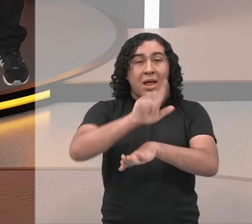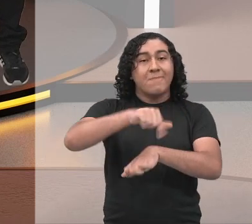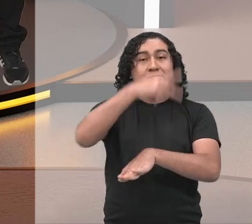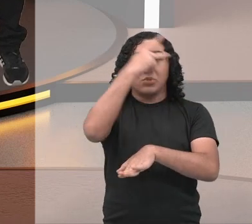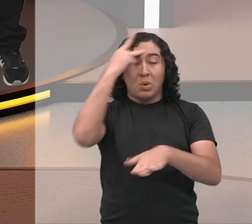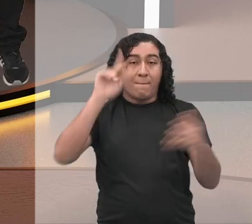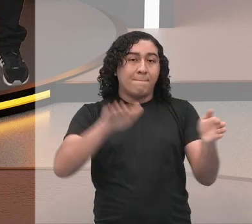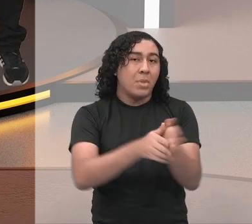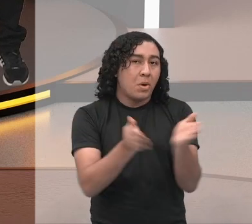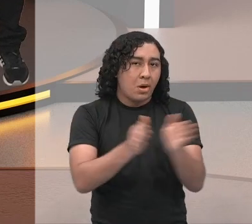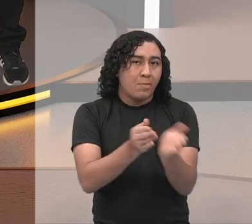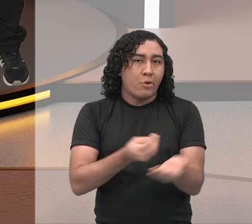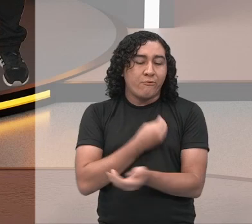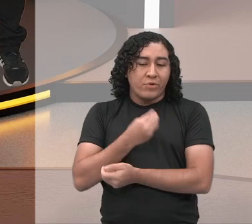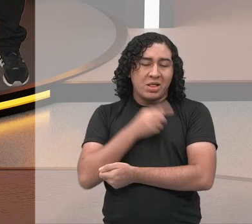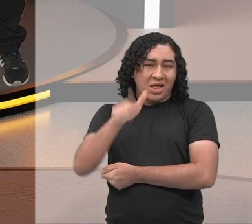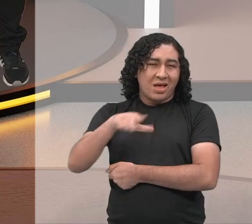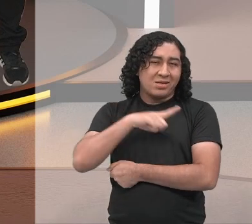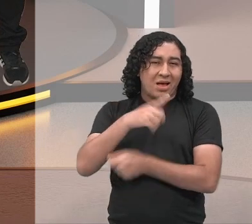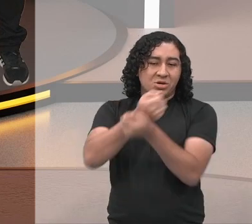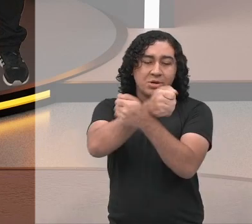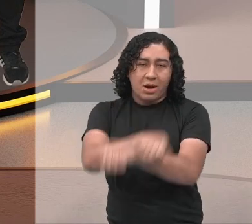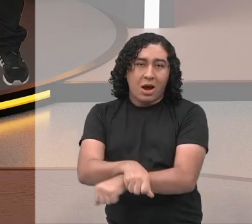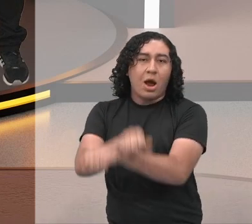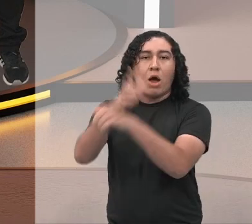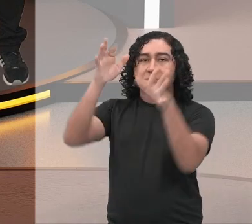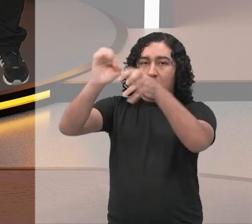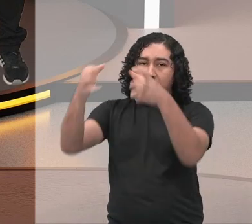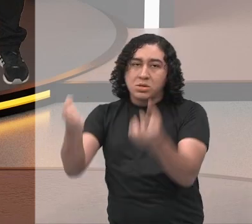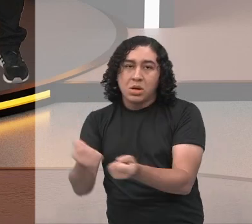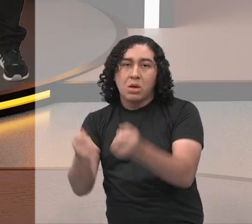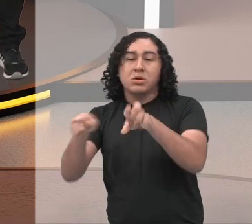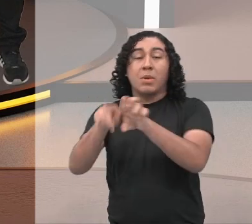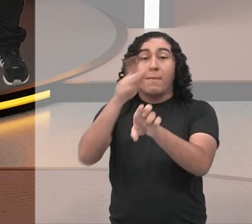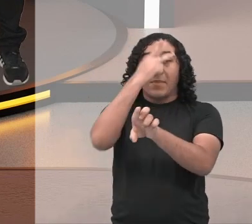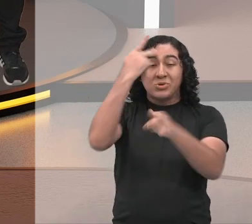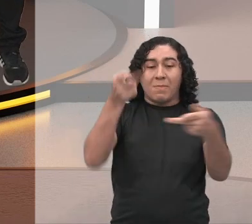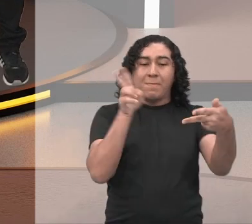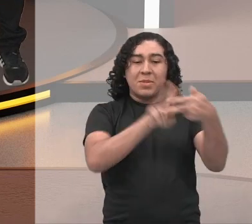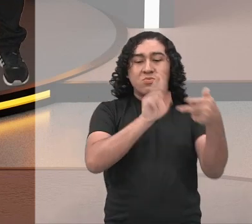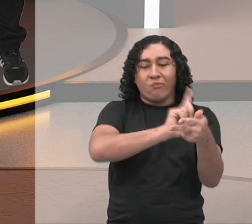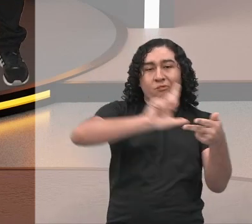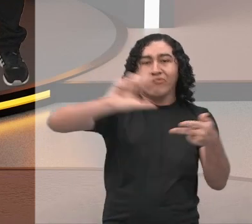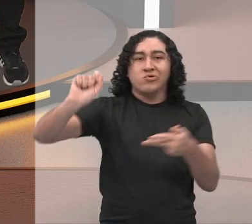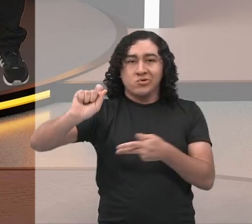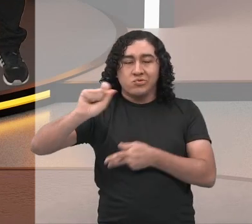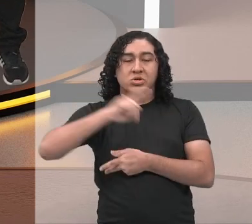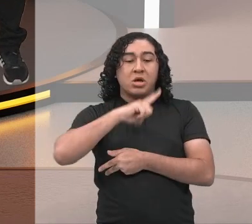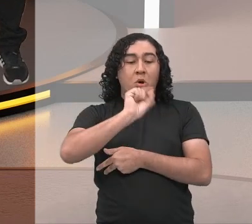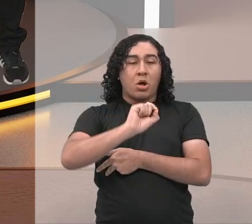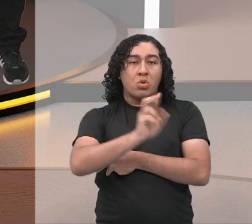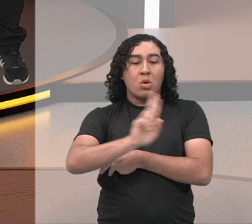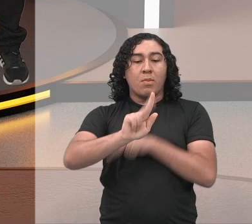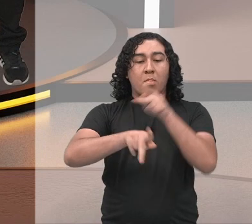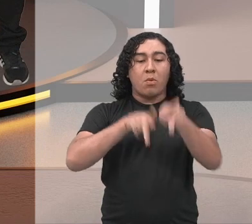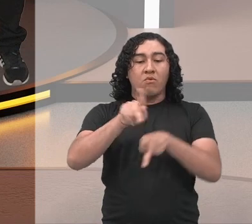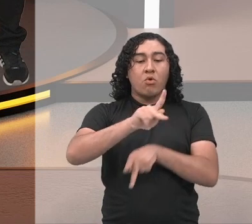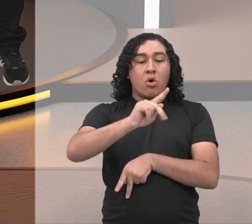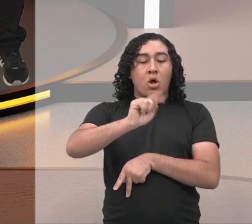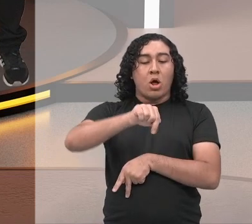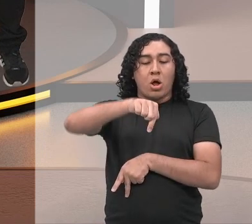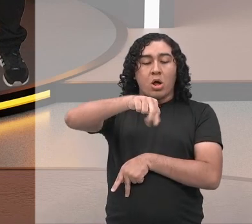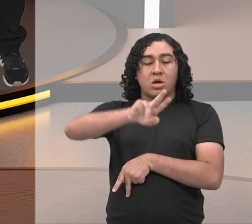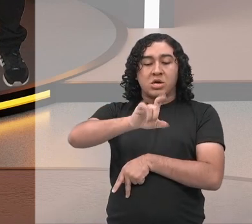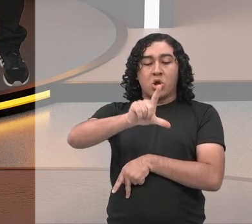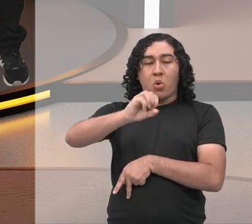da região, artesãos, escravizados e fugitivos, ou seja, os quilombolas. Vamos ver quais eram as